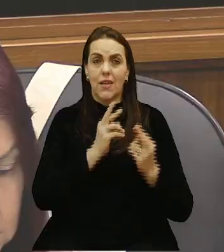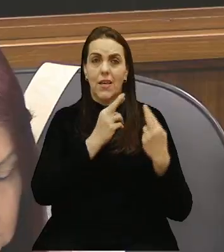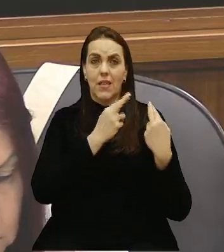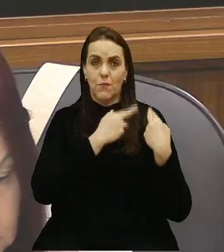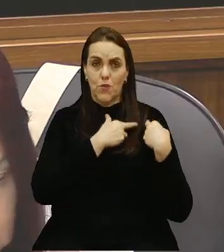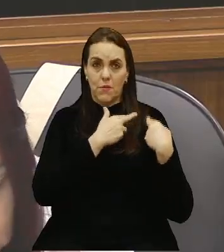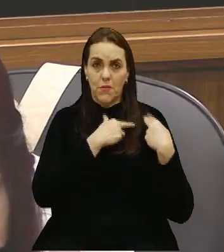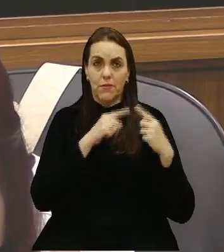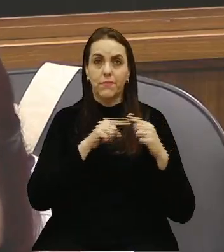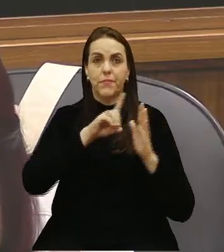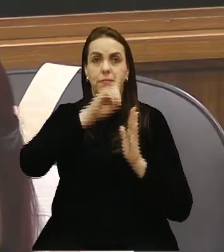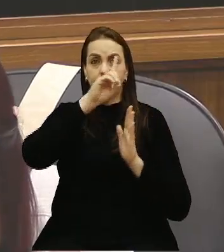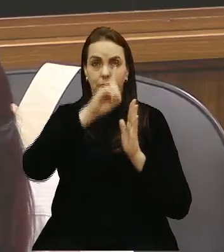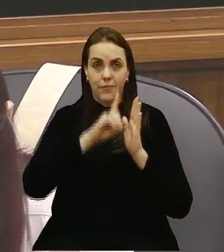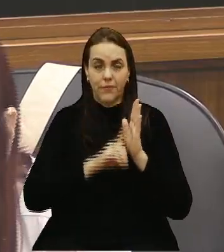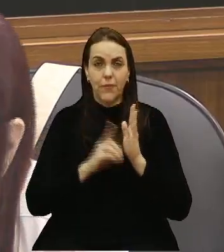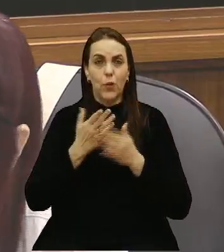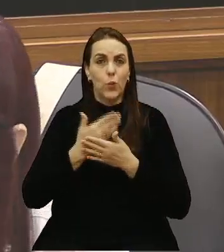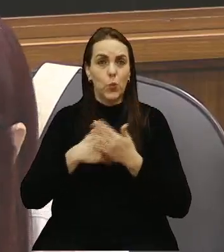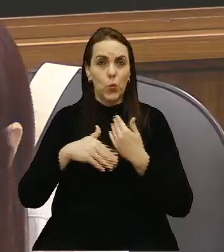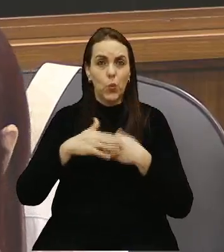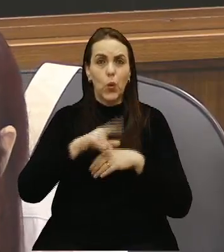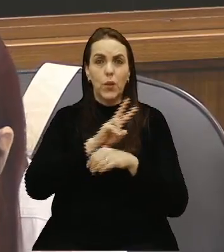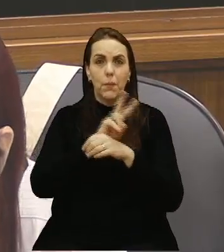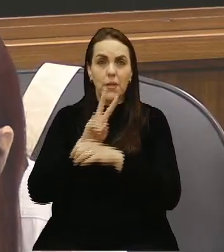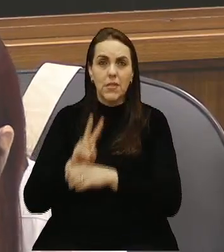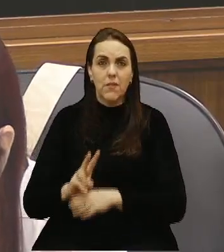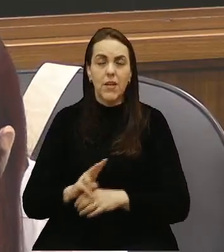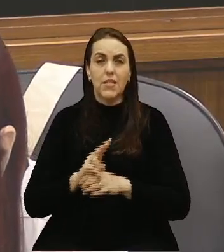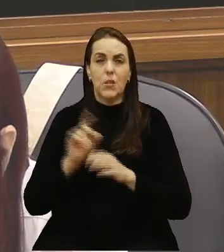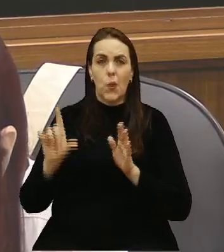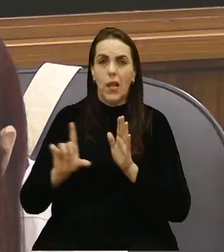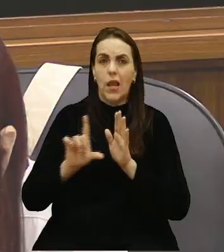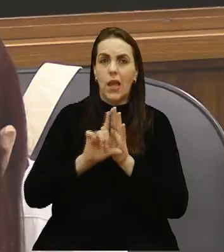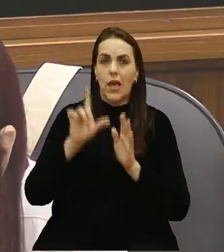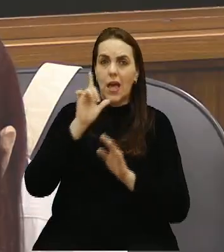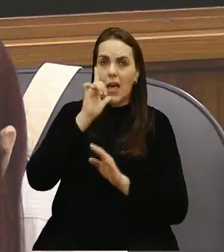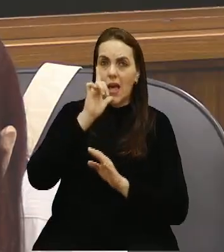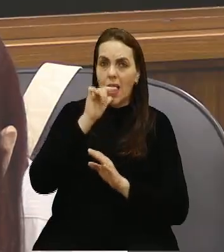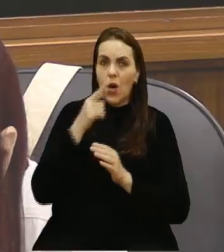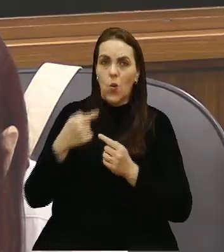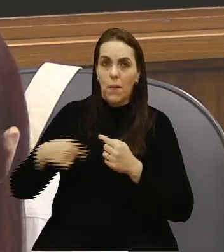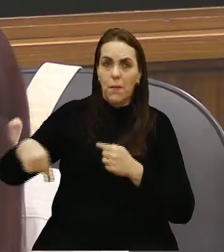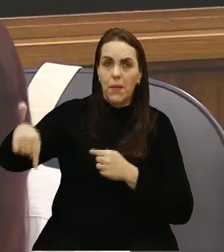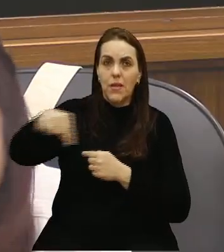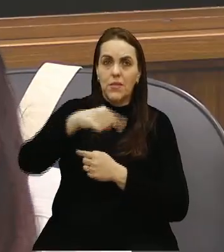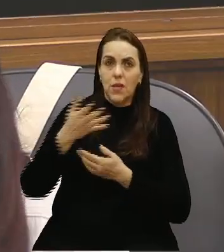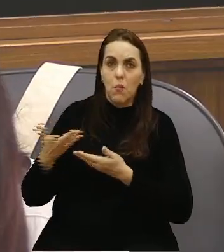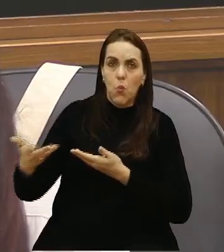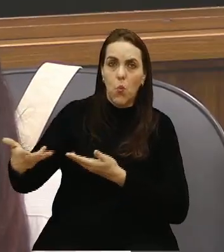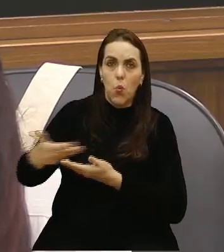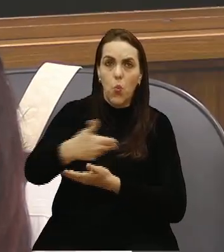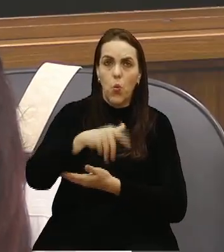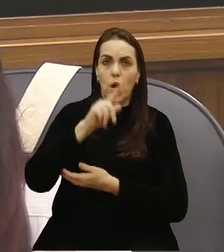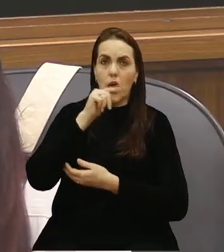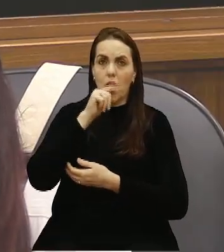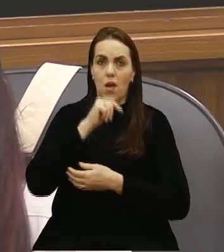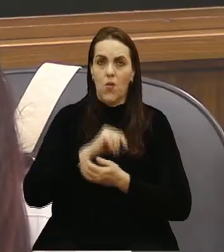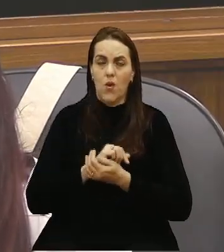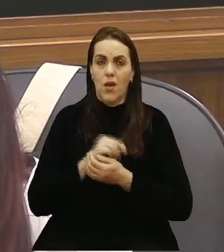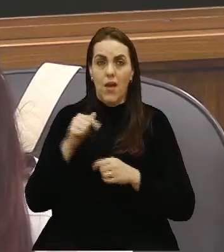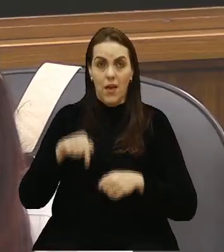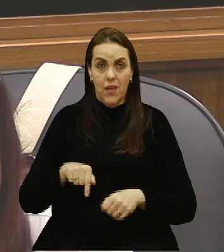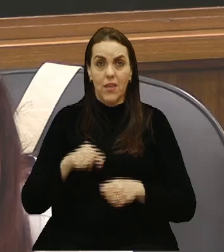dos direitos e de toda a preservação da Lei das Águas, das bacias de captação aqui no nosso município. Então,